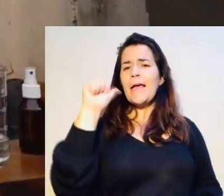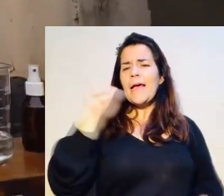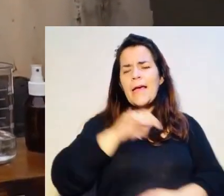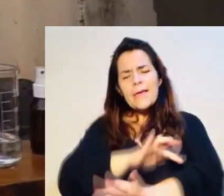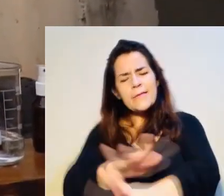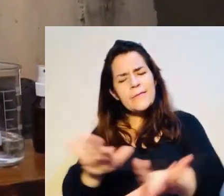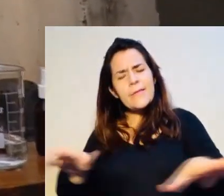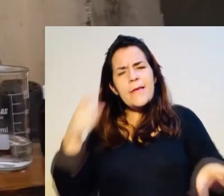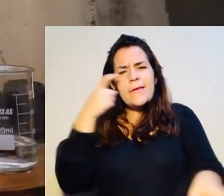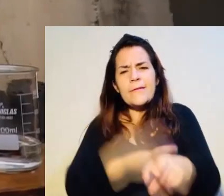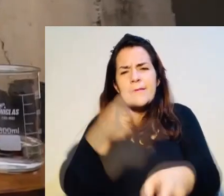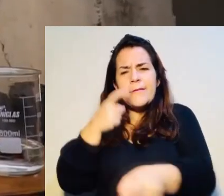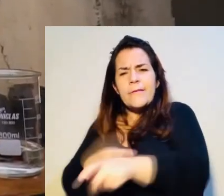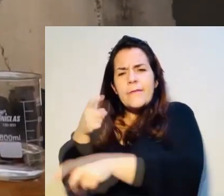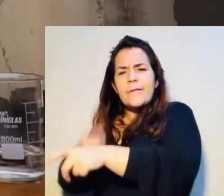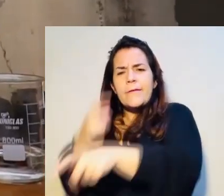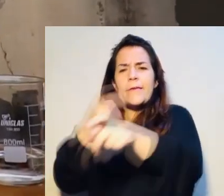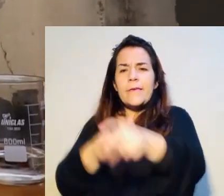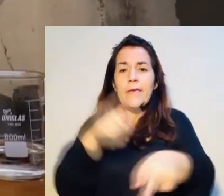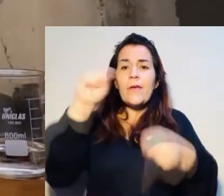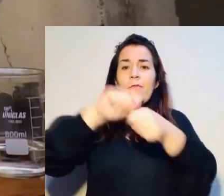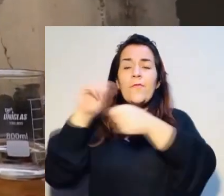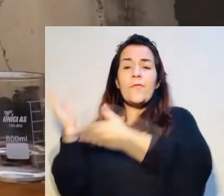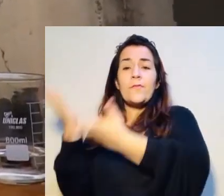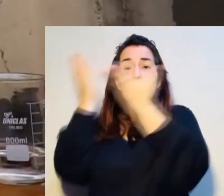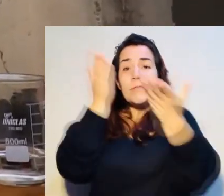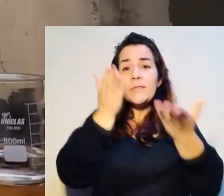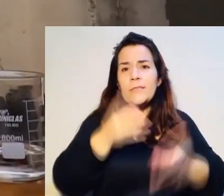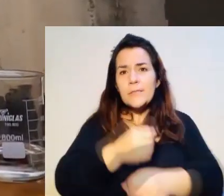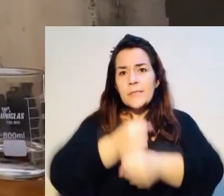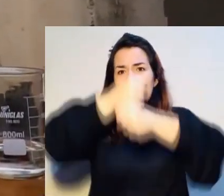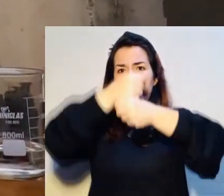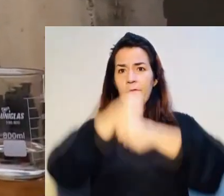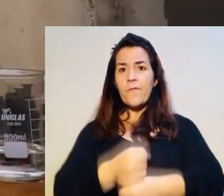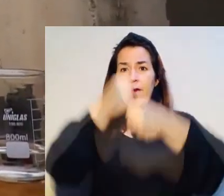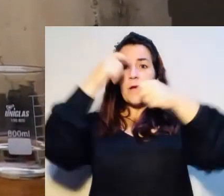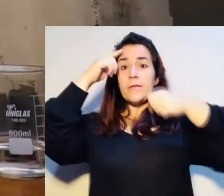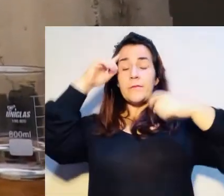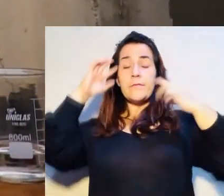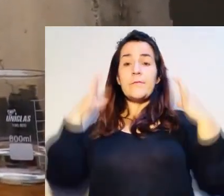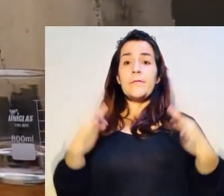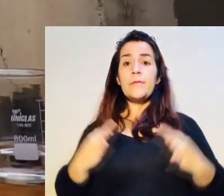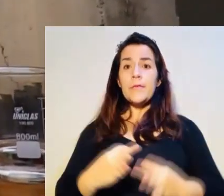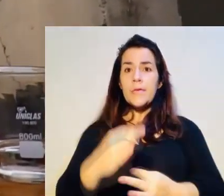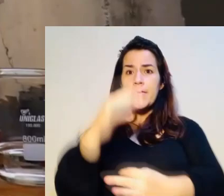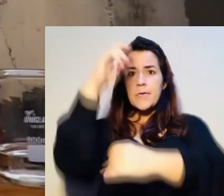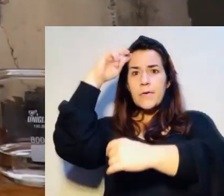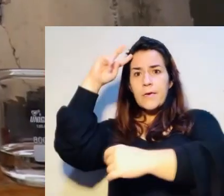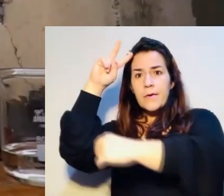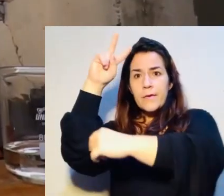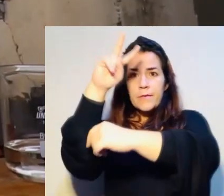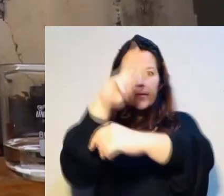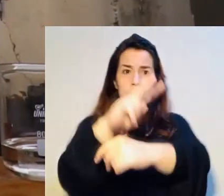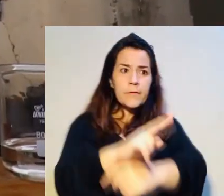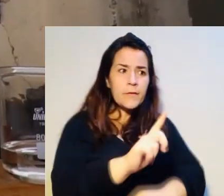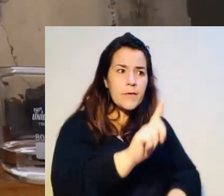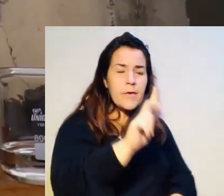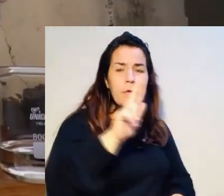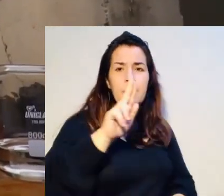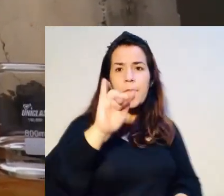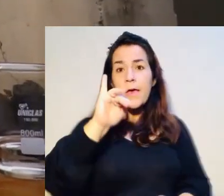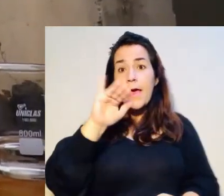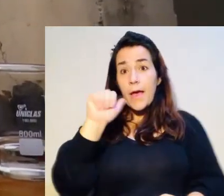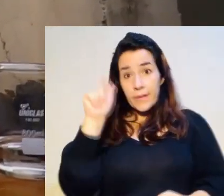Terra batida para você pisar e trazer a força dos guias? É assim